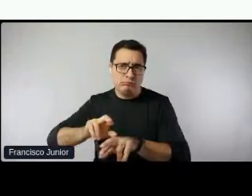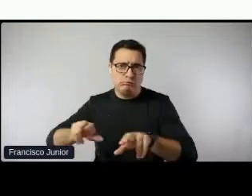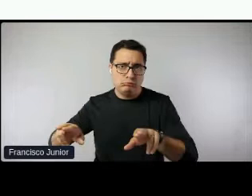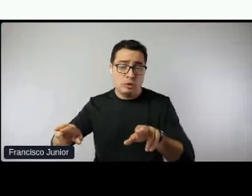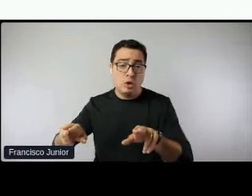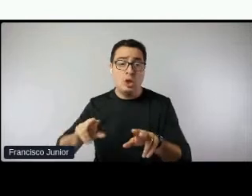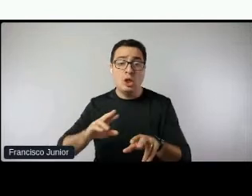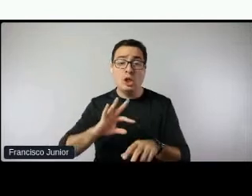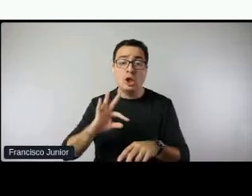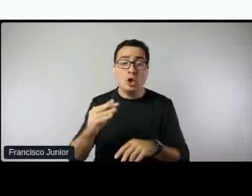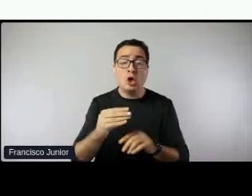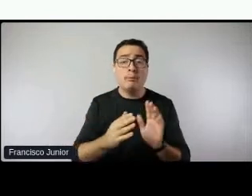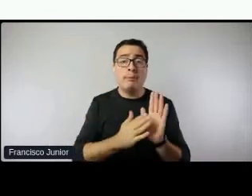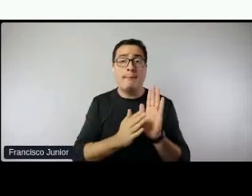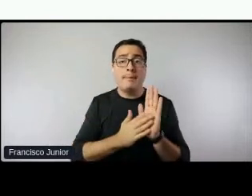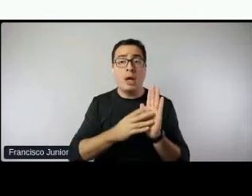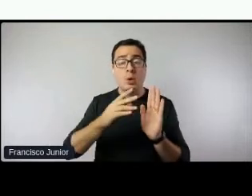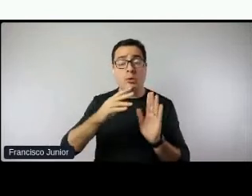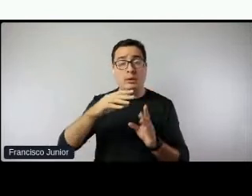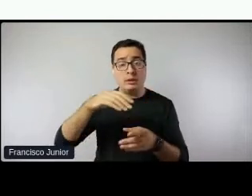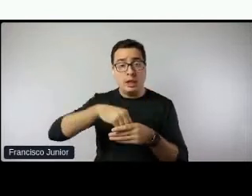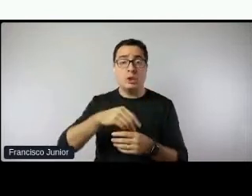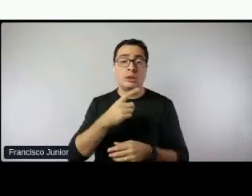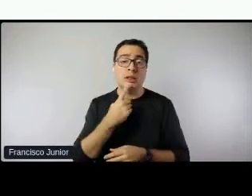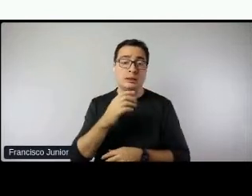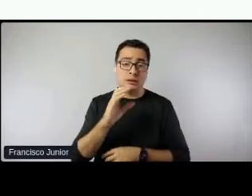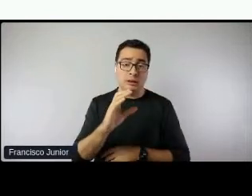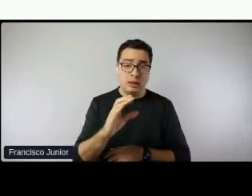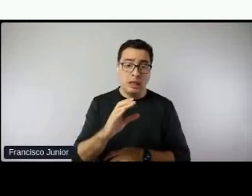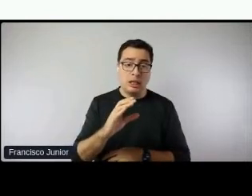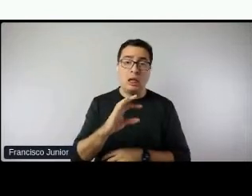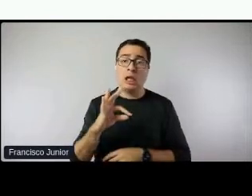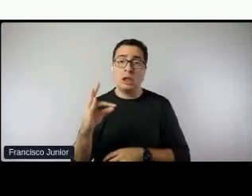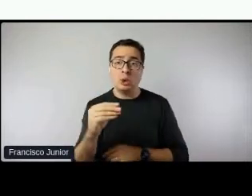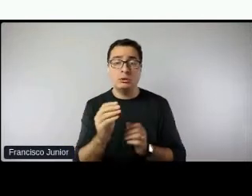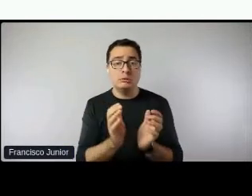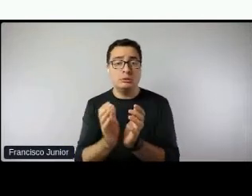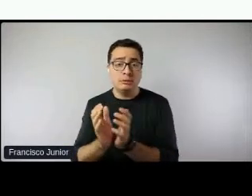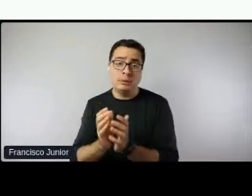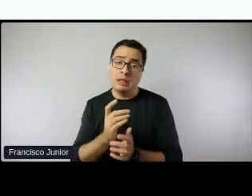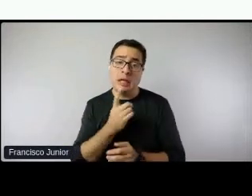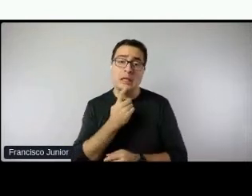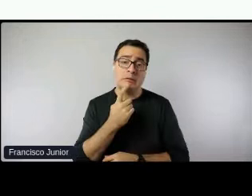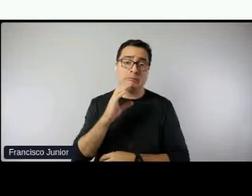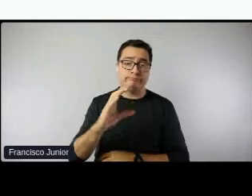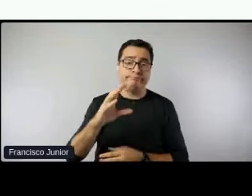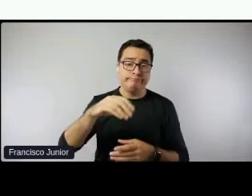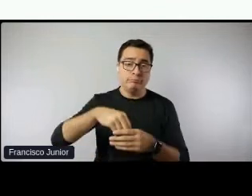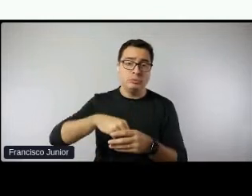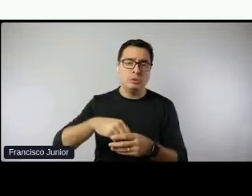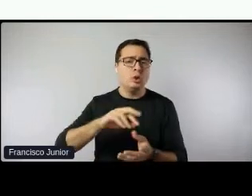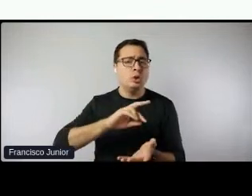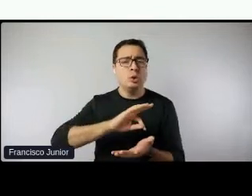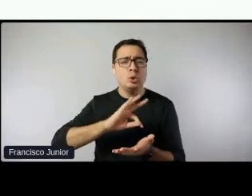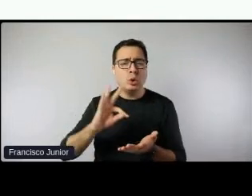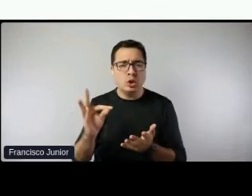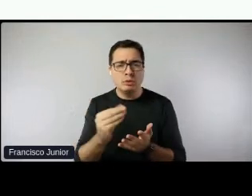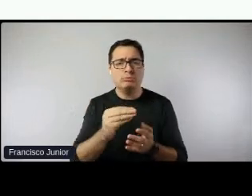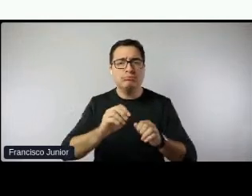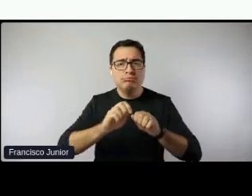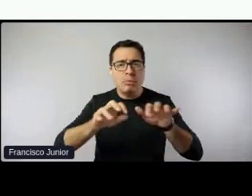os papéis dentro da CIT, em todos os times dentro da CIT. Então, está todo mundo muito espalhado e